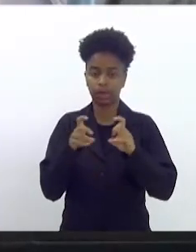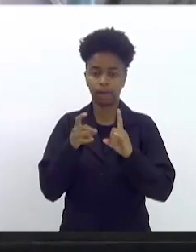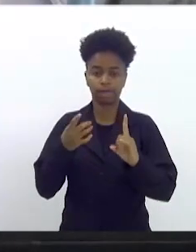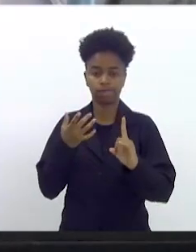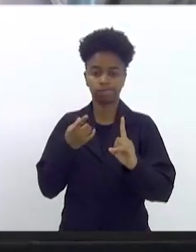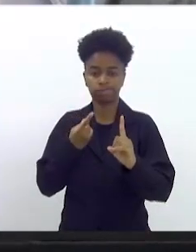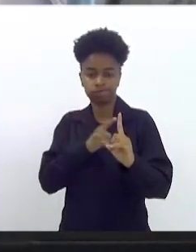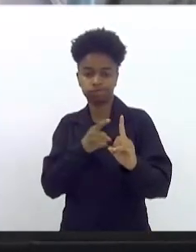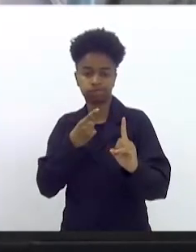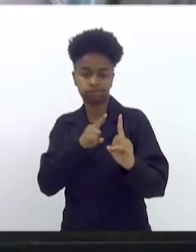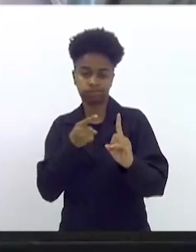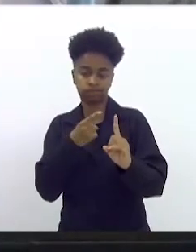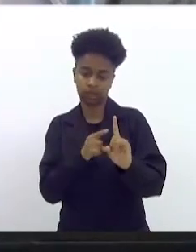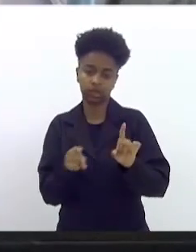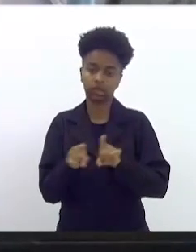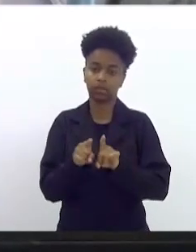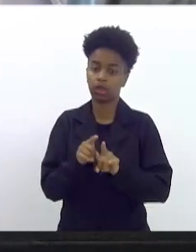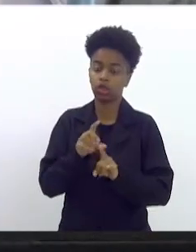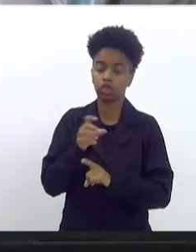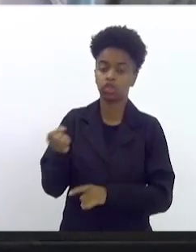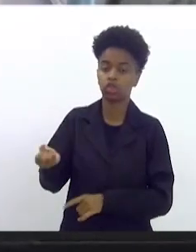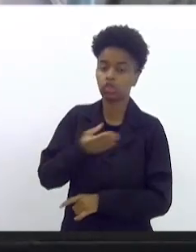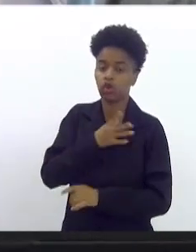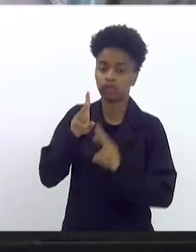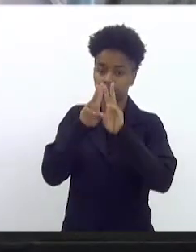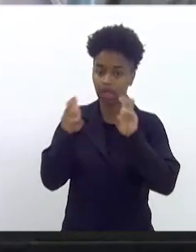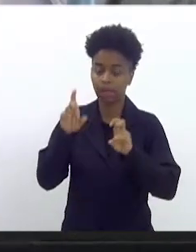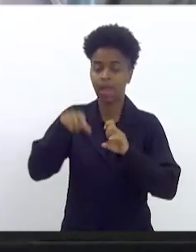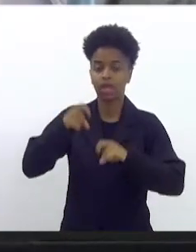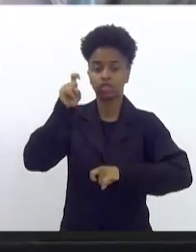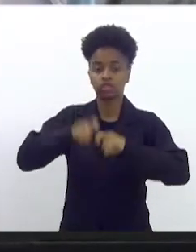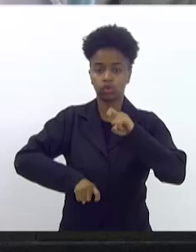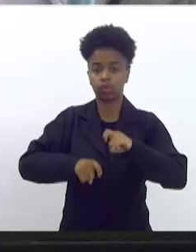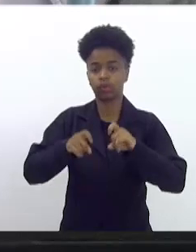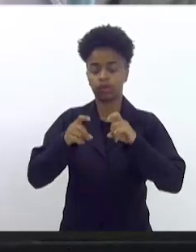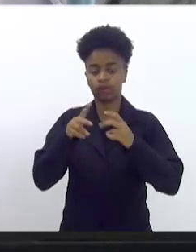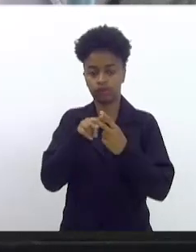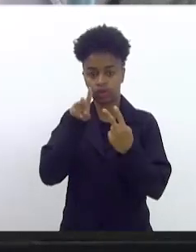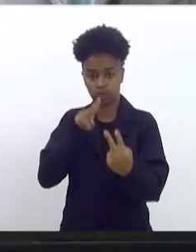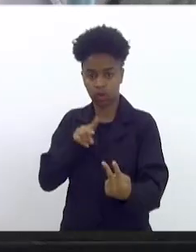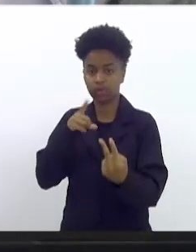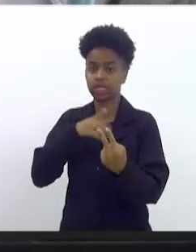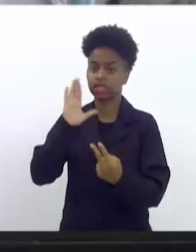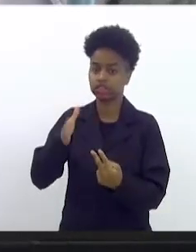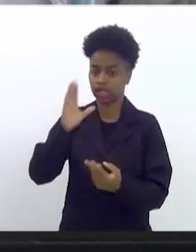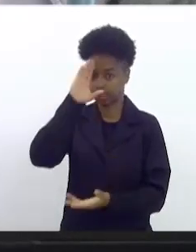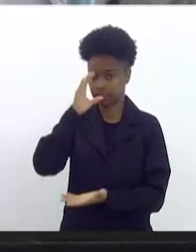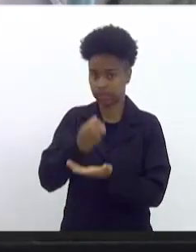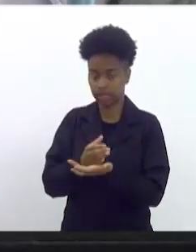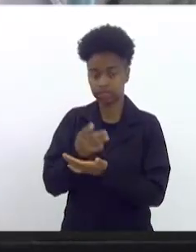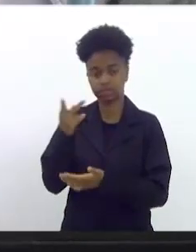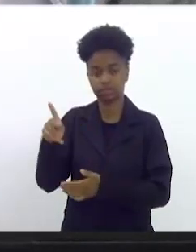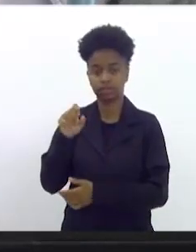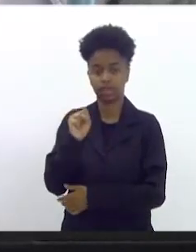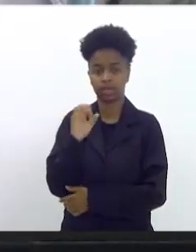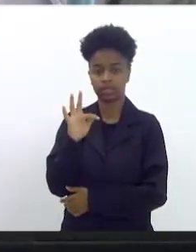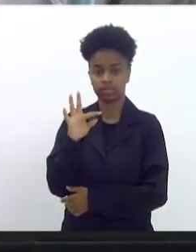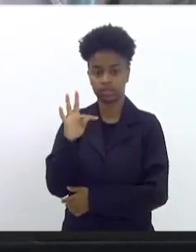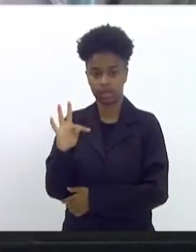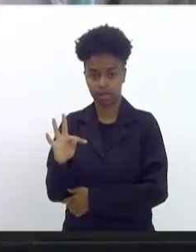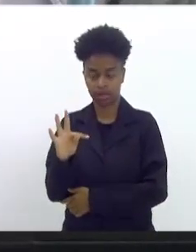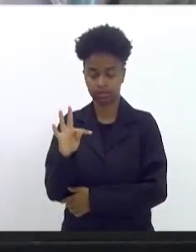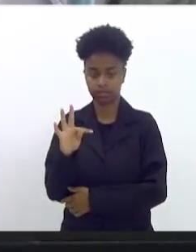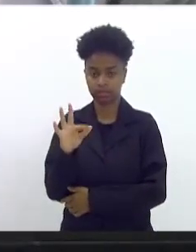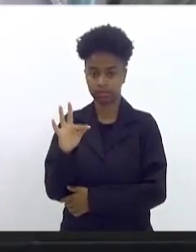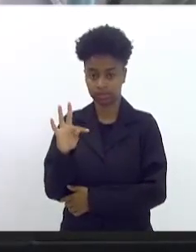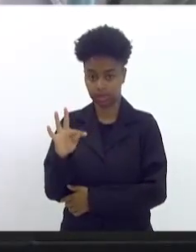importunação, a gente tem que tratar esse novo tema, que é o estupro virtual, que já tem tese no Supremo Tribunal Federal,